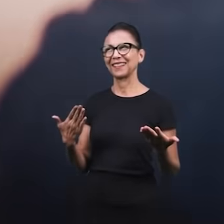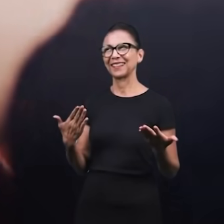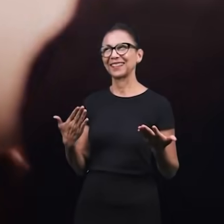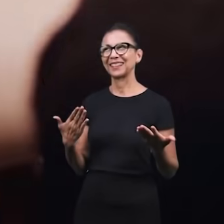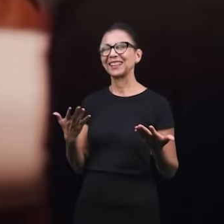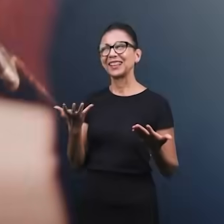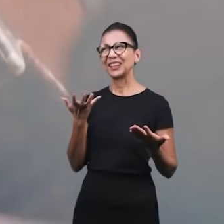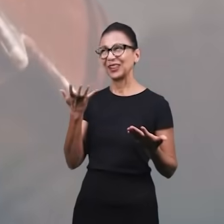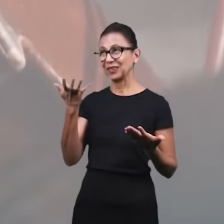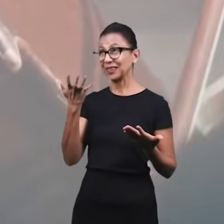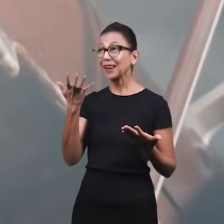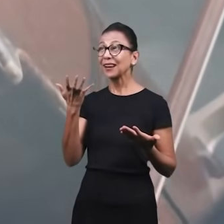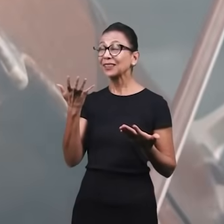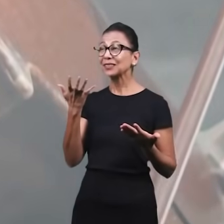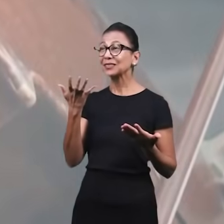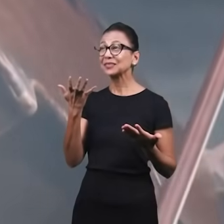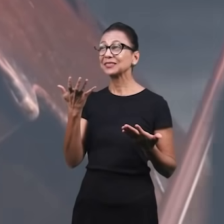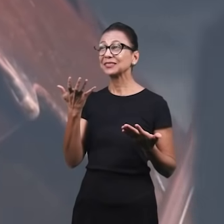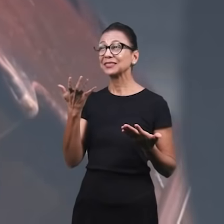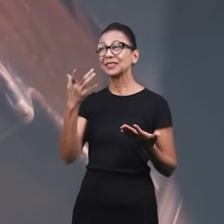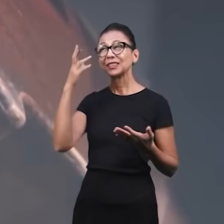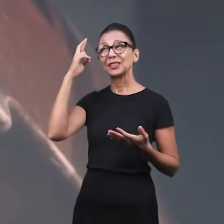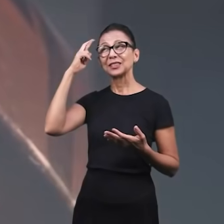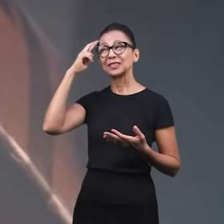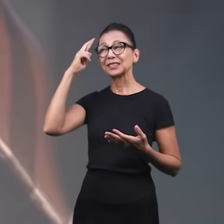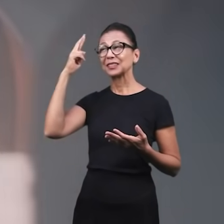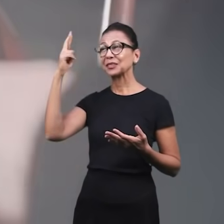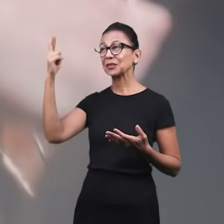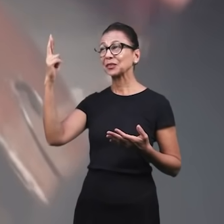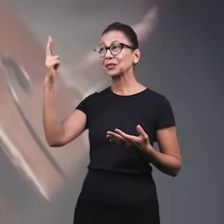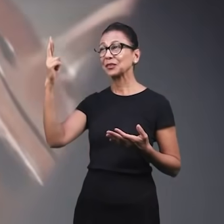quero dar-te, meu Senhor,